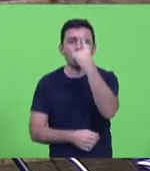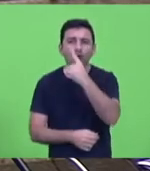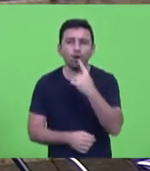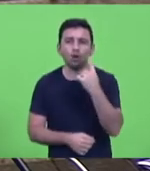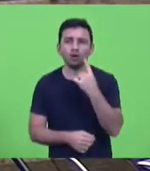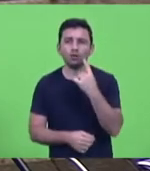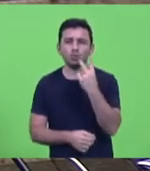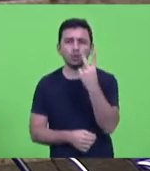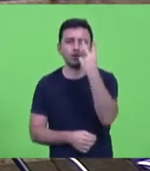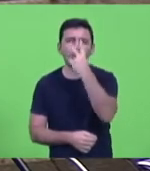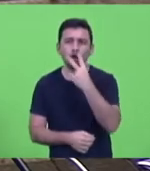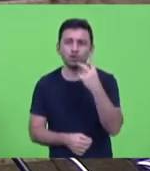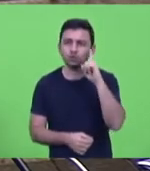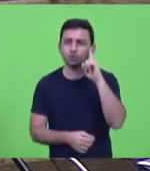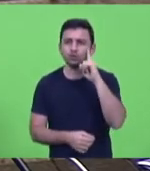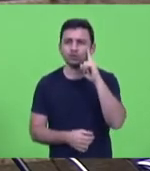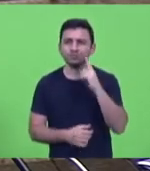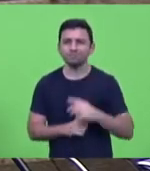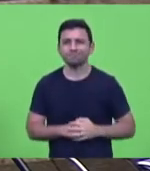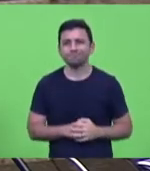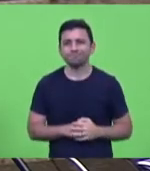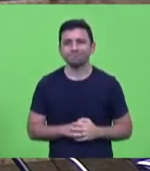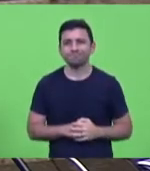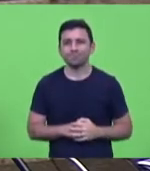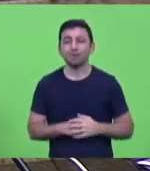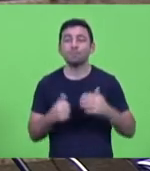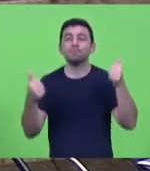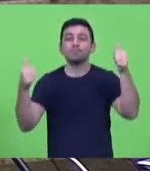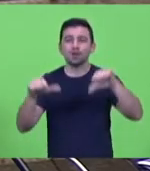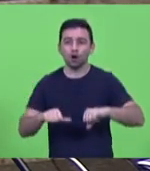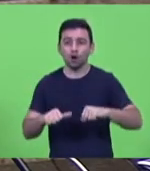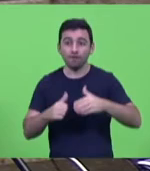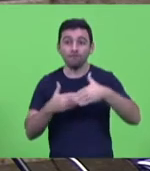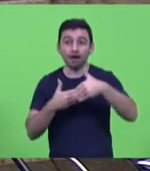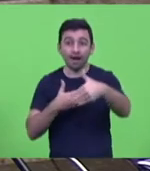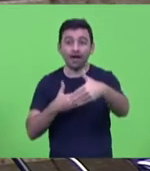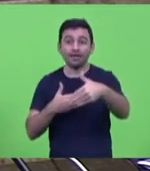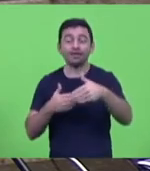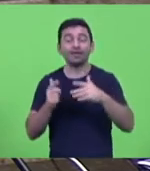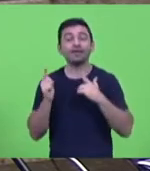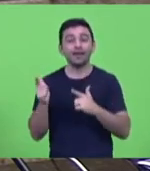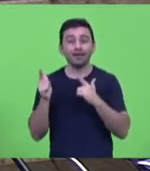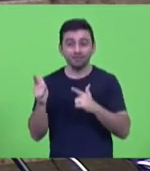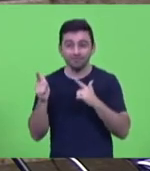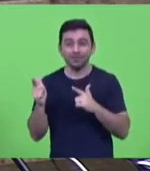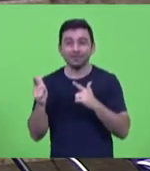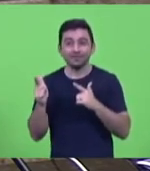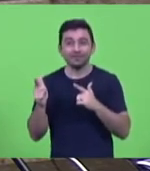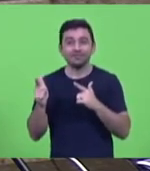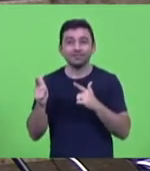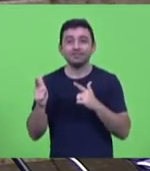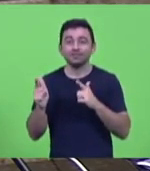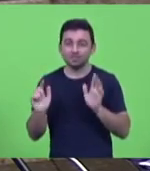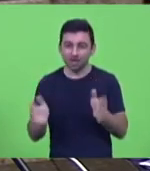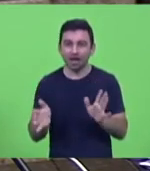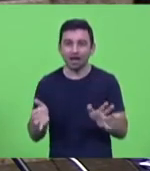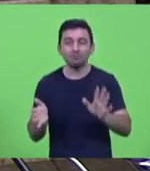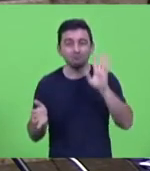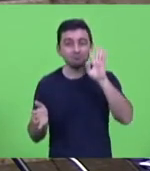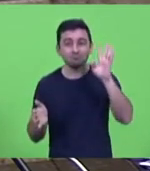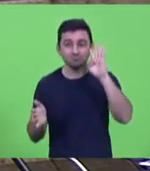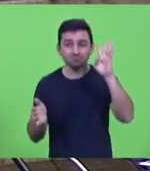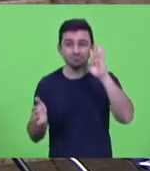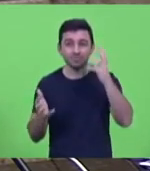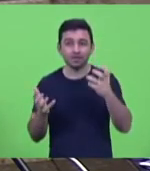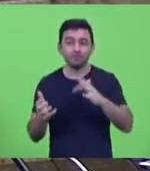dia. E o pior, estão fazendo uma previsão de greve. Uma previsão de greve